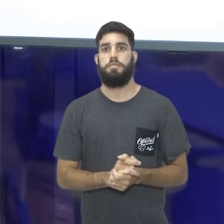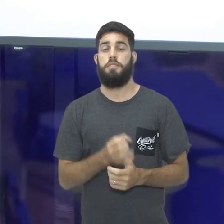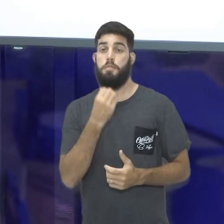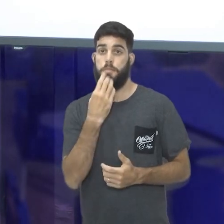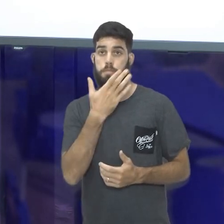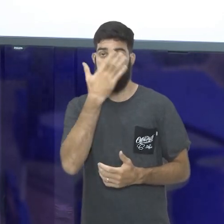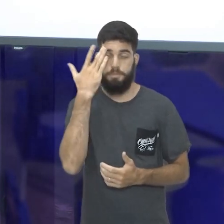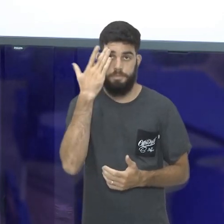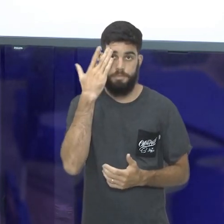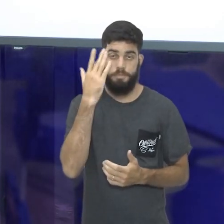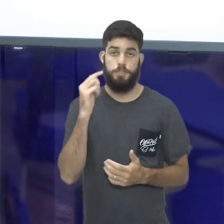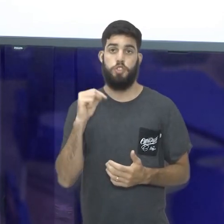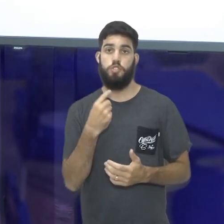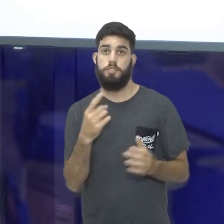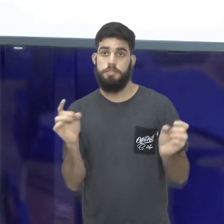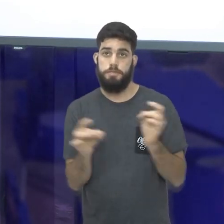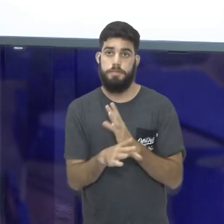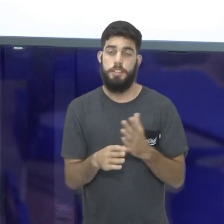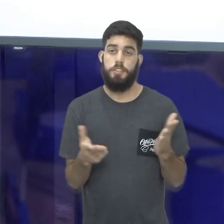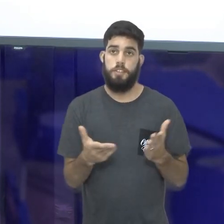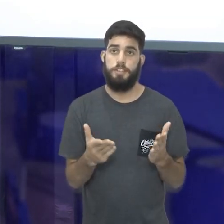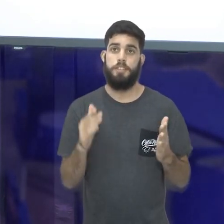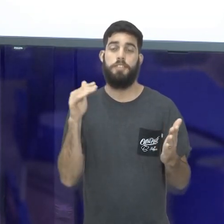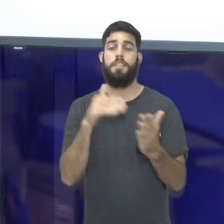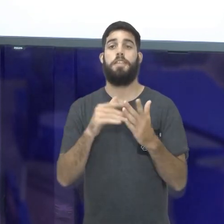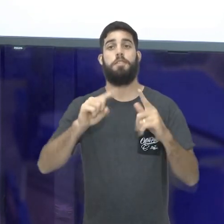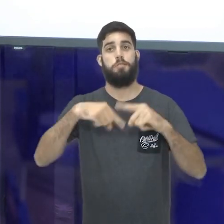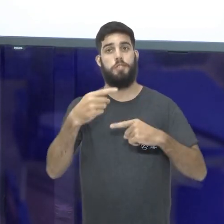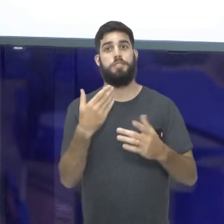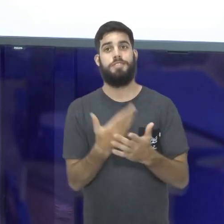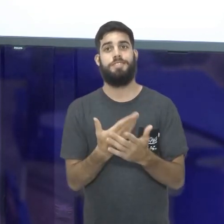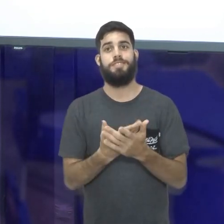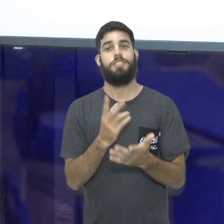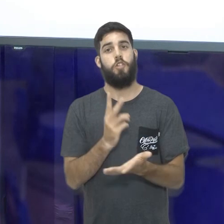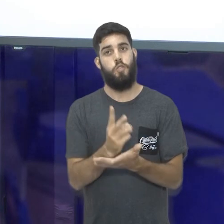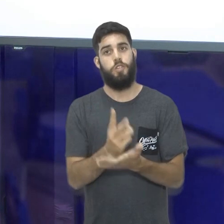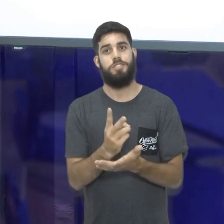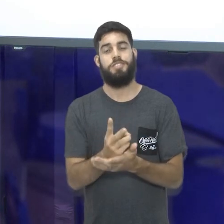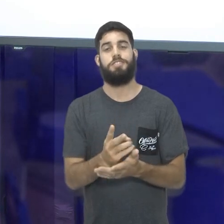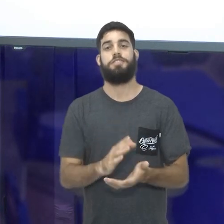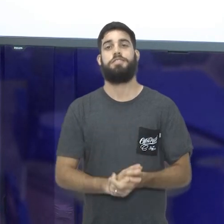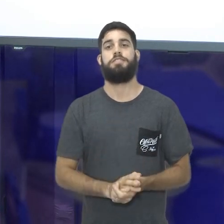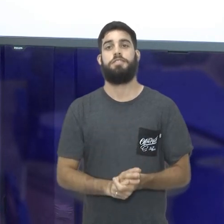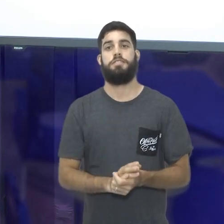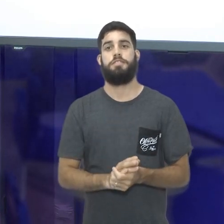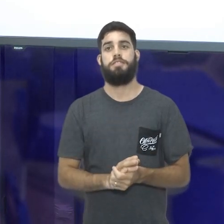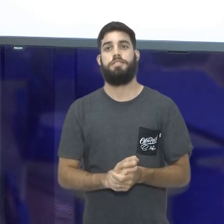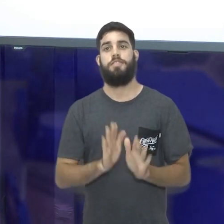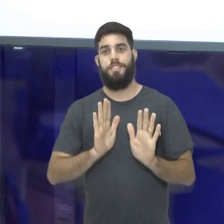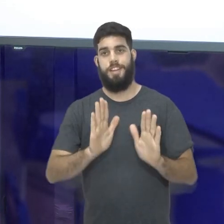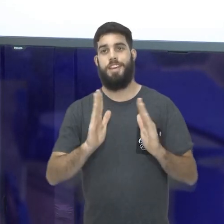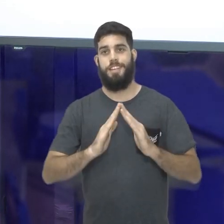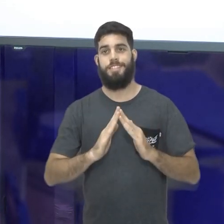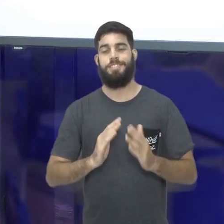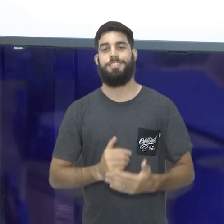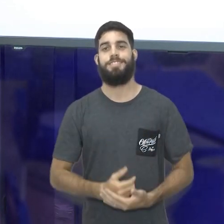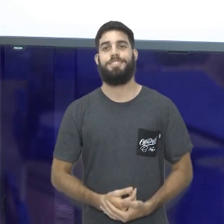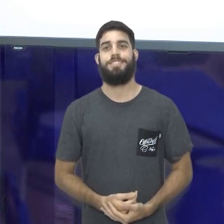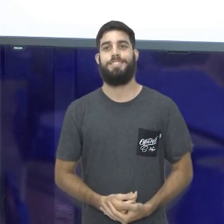Bom, pessoal, ficamos por aqui. Até a próxima aula com a continuação da correção do material impresso. Fiquem em casa.